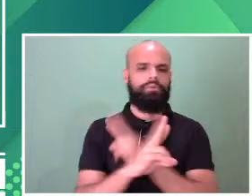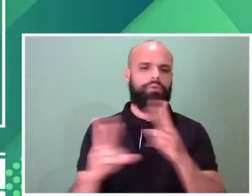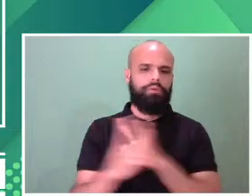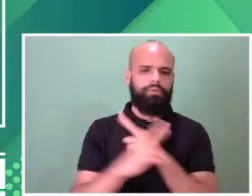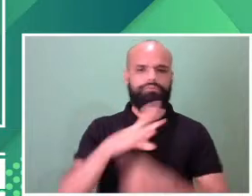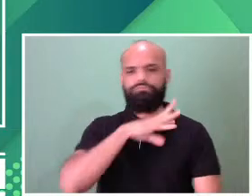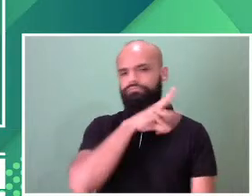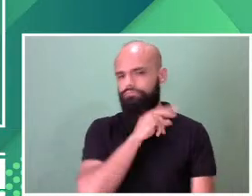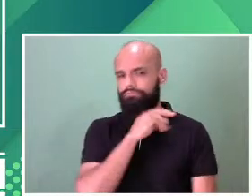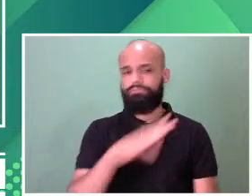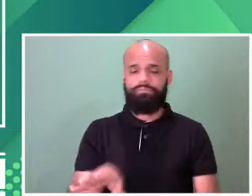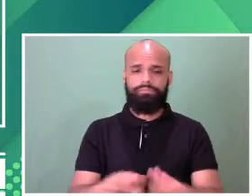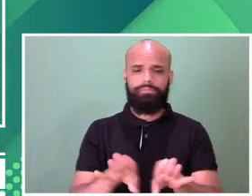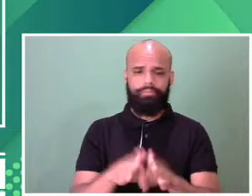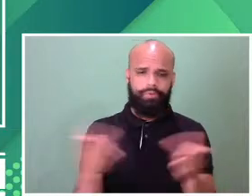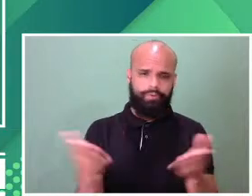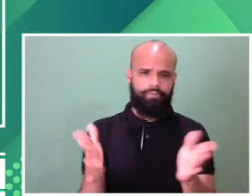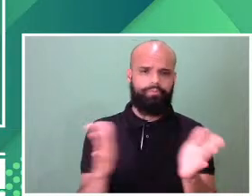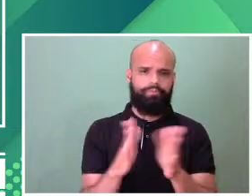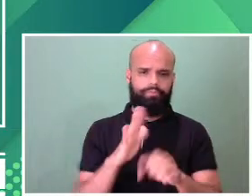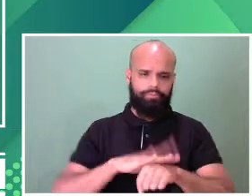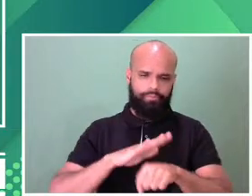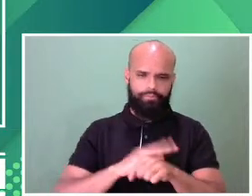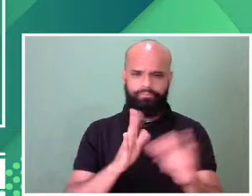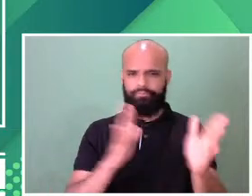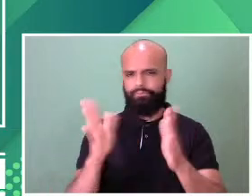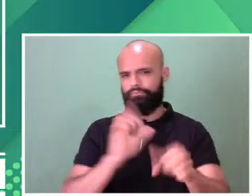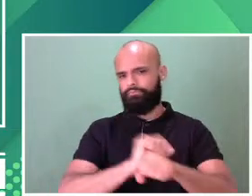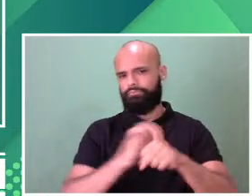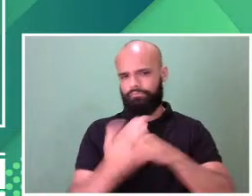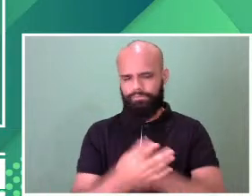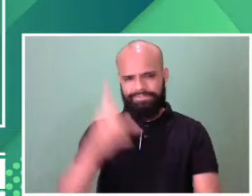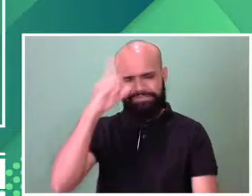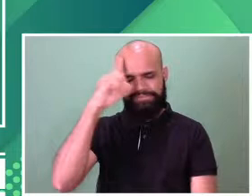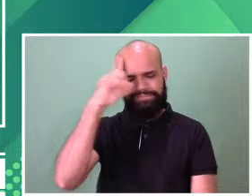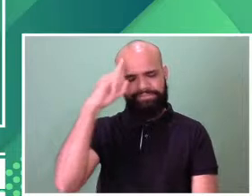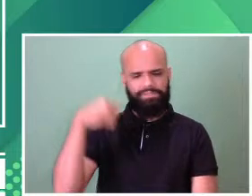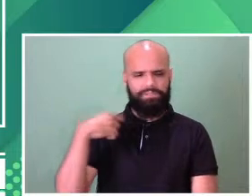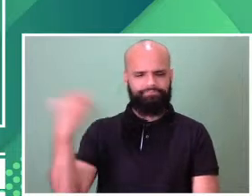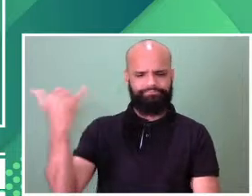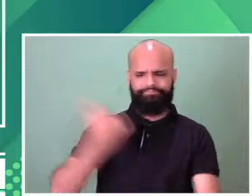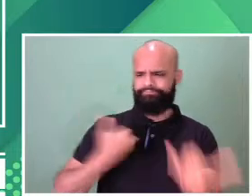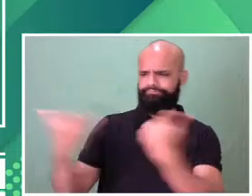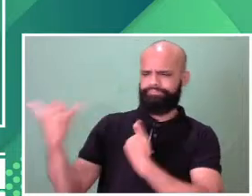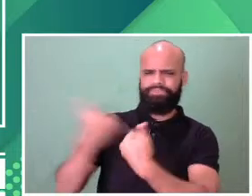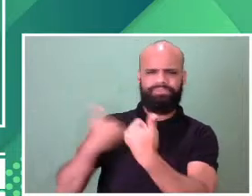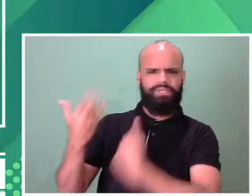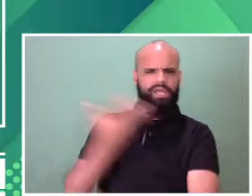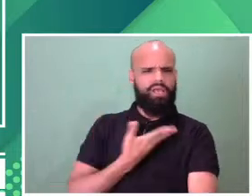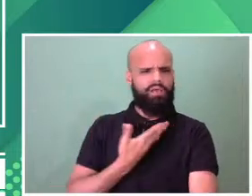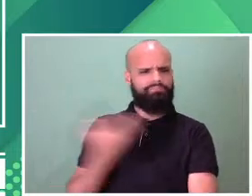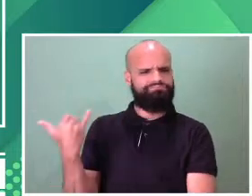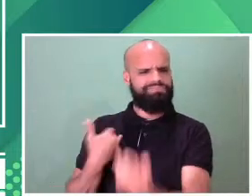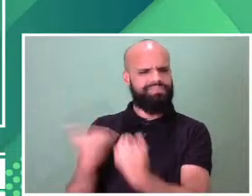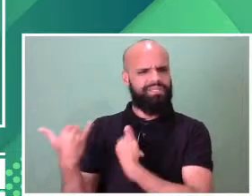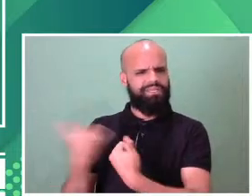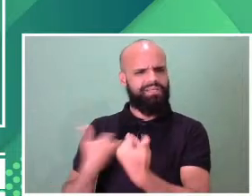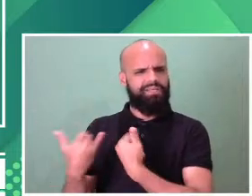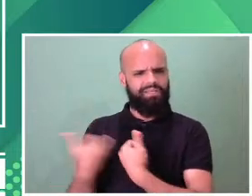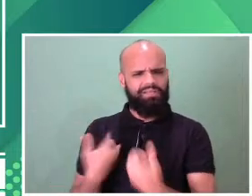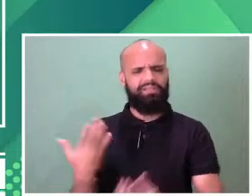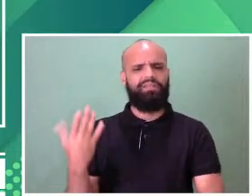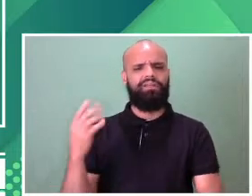sencientes. Nessa pandemia, enquanto quase que diariamente tomei conhecimento de amigos e amigos de amigos que